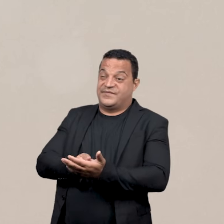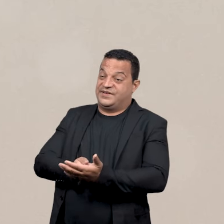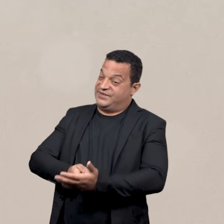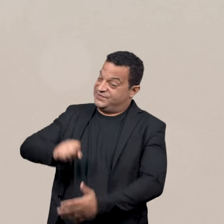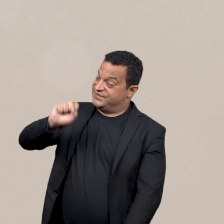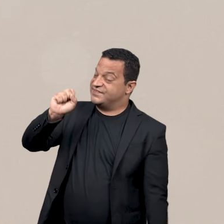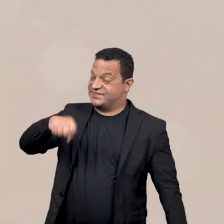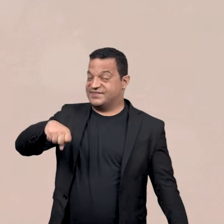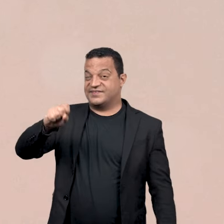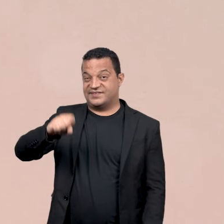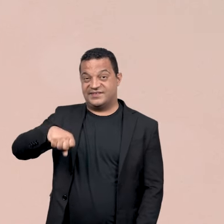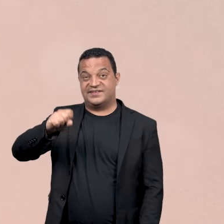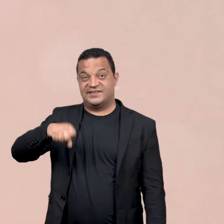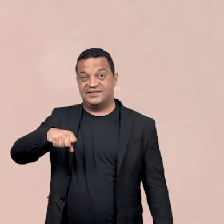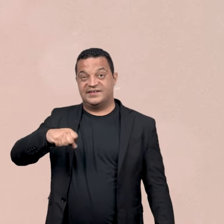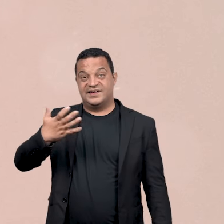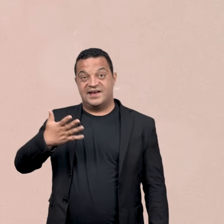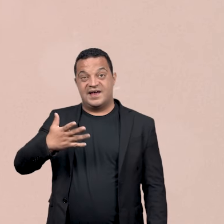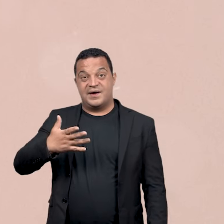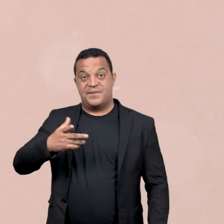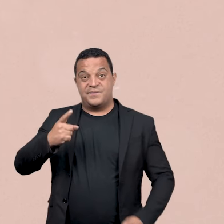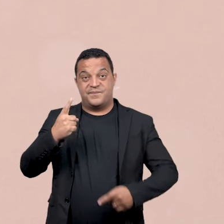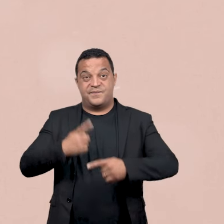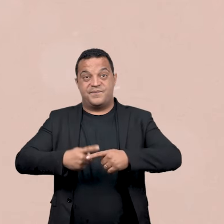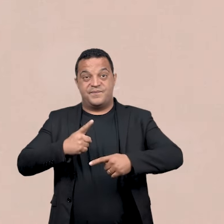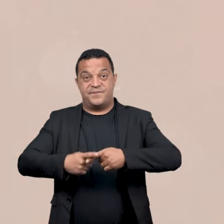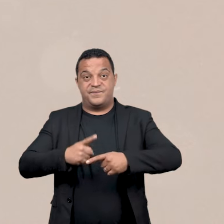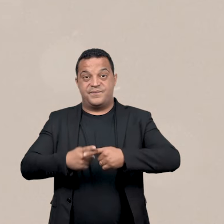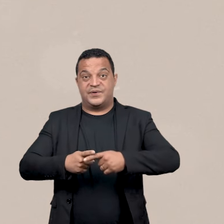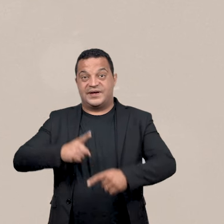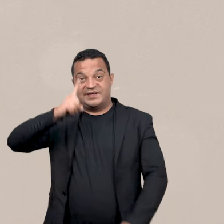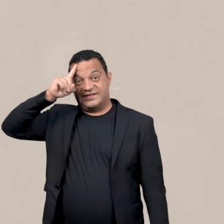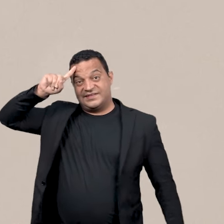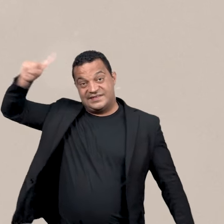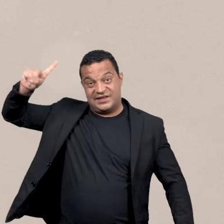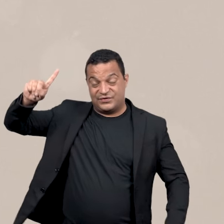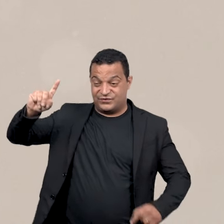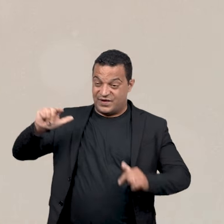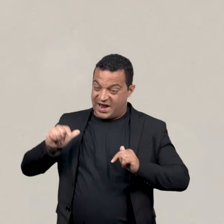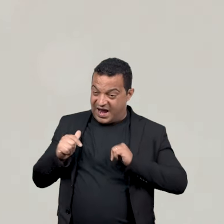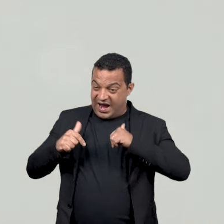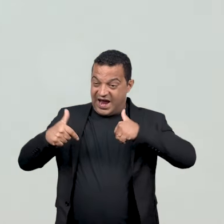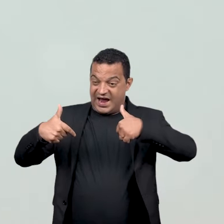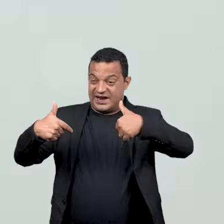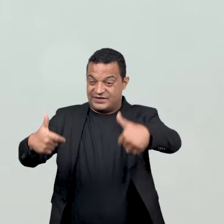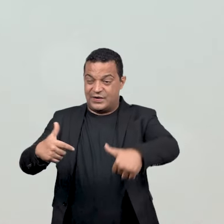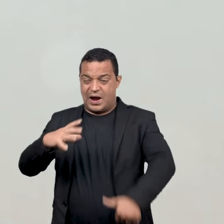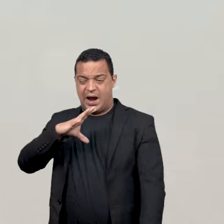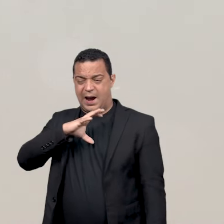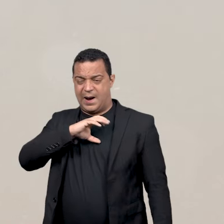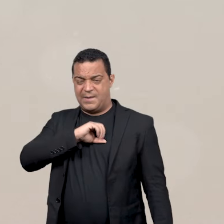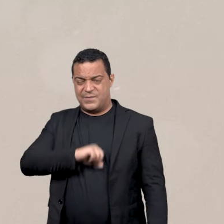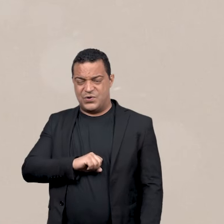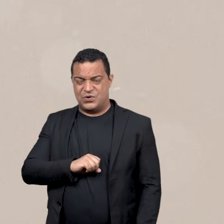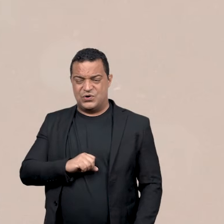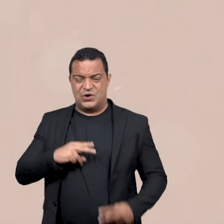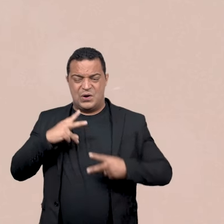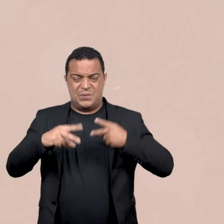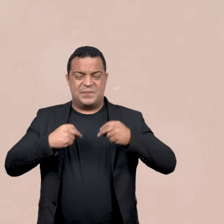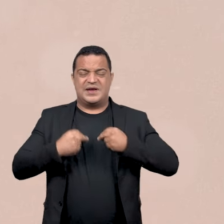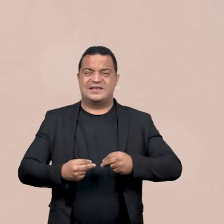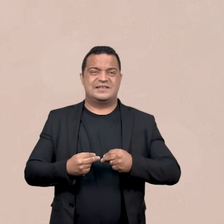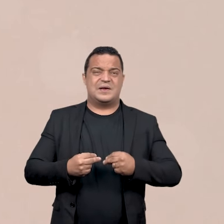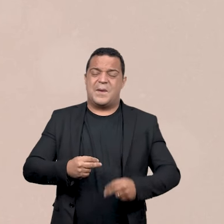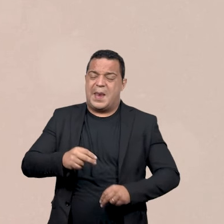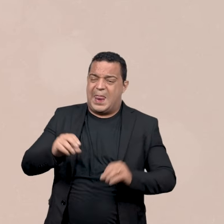se cumpriam, de ser surpreendida com o sobrenatural, com esse amor imerecido